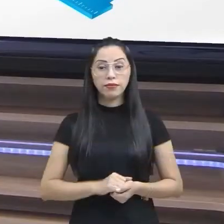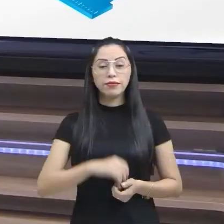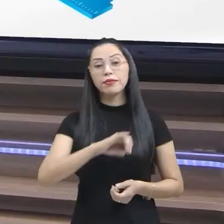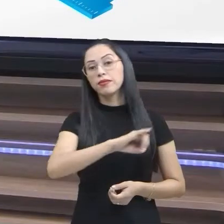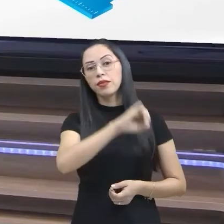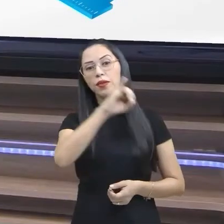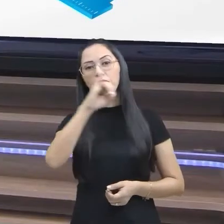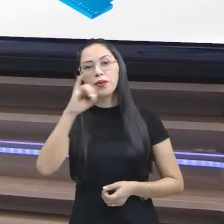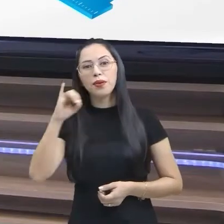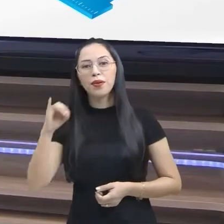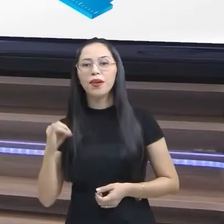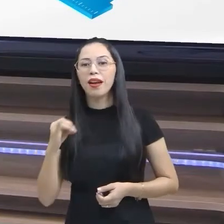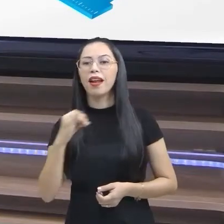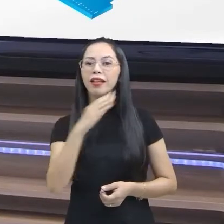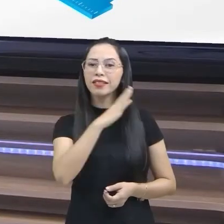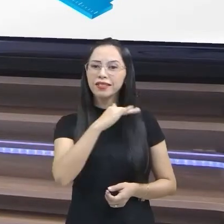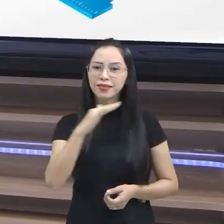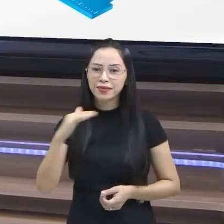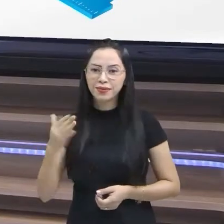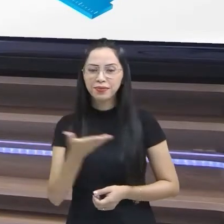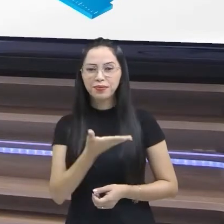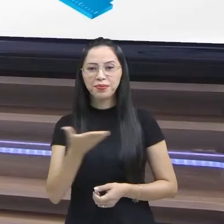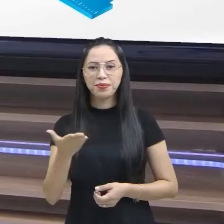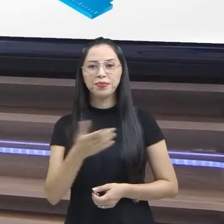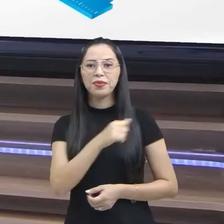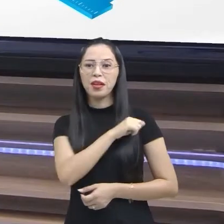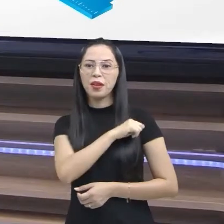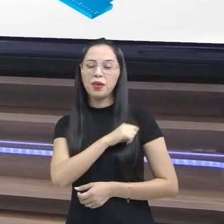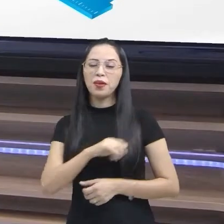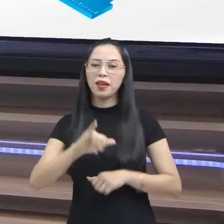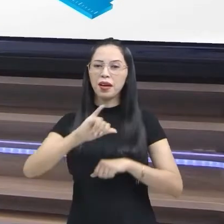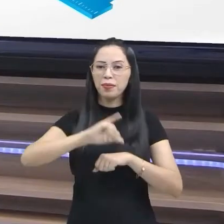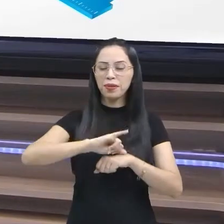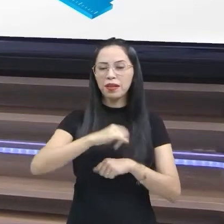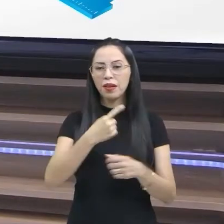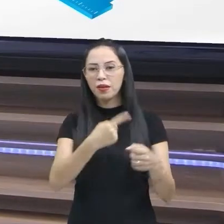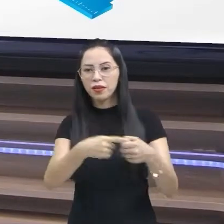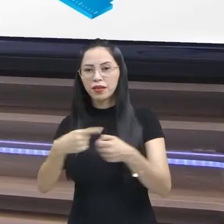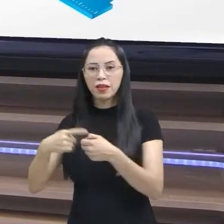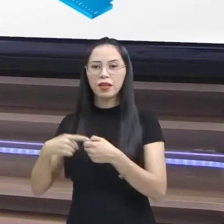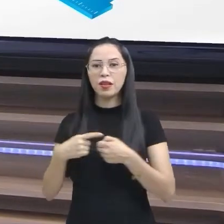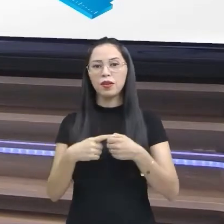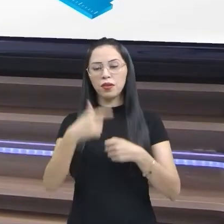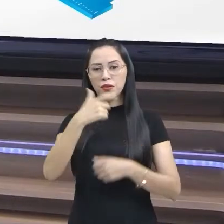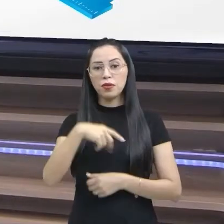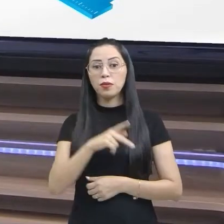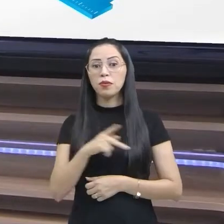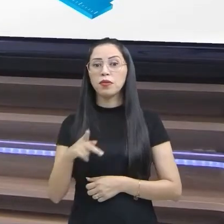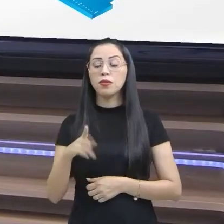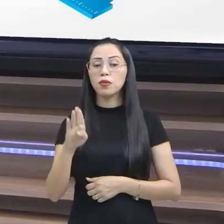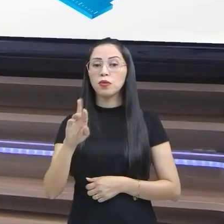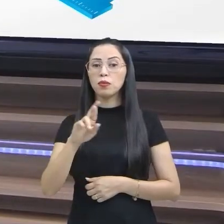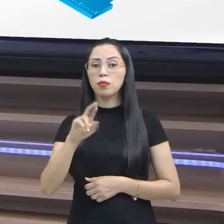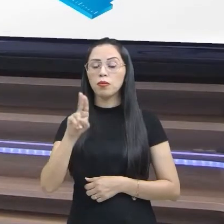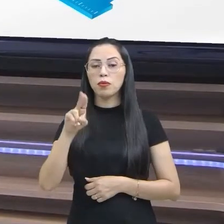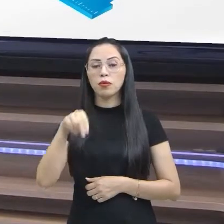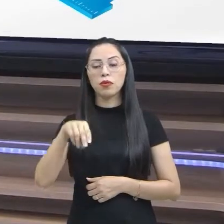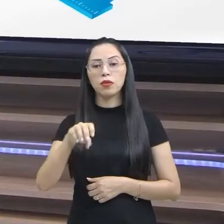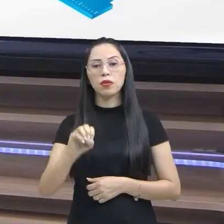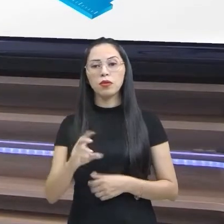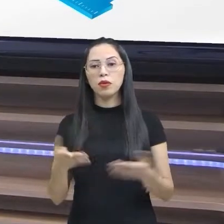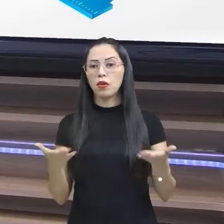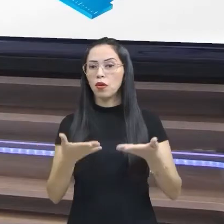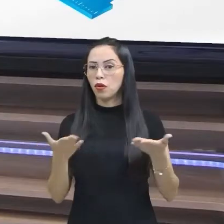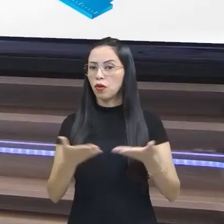Olá, meu querido aluno da capital, do interior e de todo o Brasil. Eu sou o professor Bruno Taiguara e hoje estaremos aqui com mais uma aula